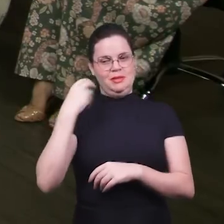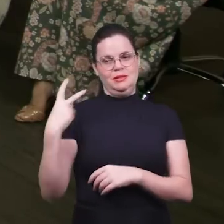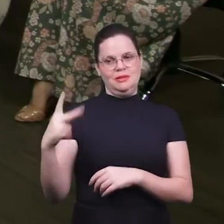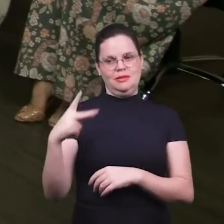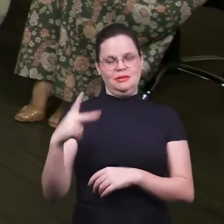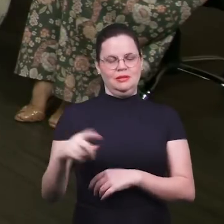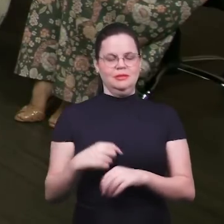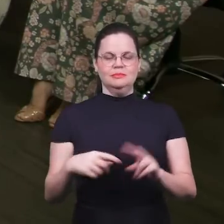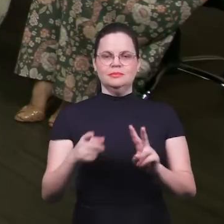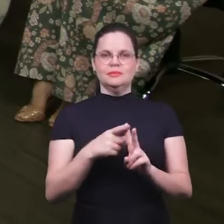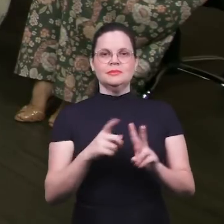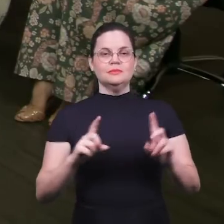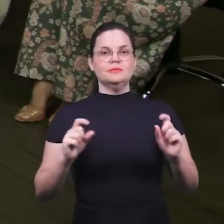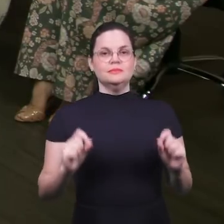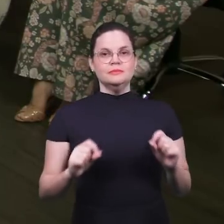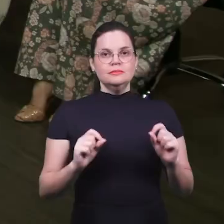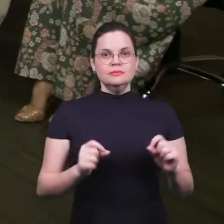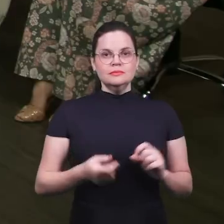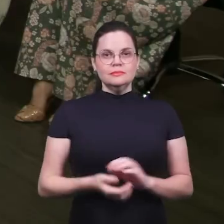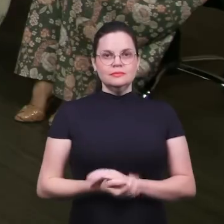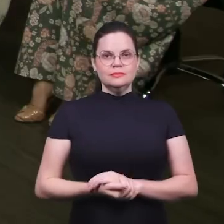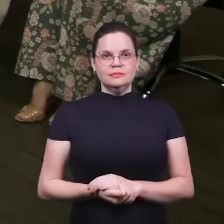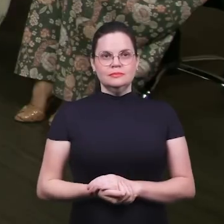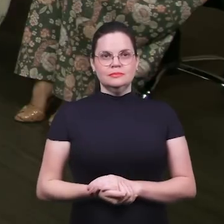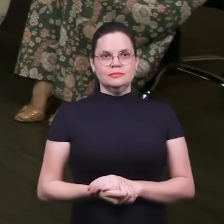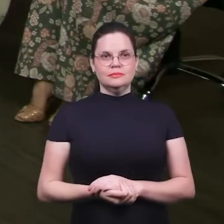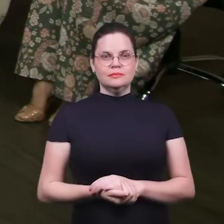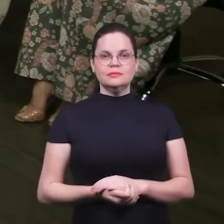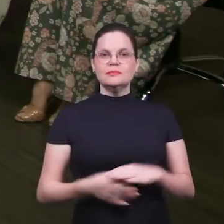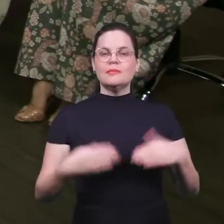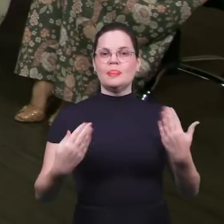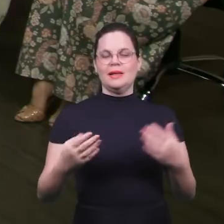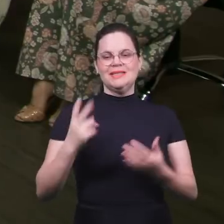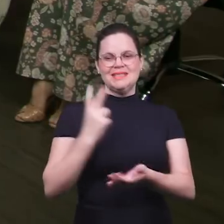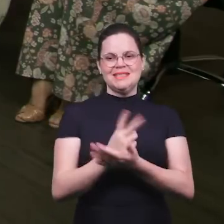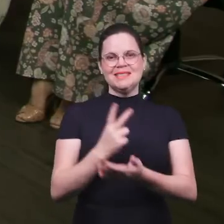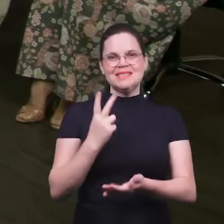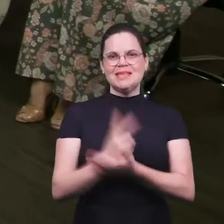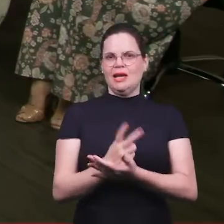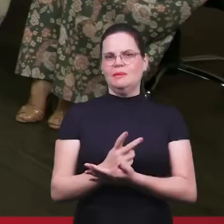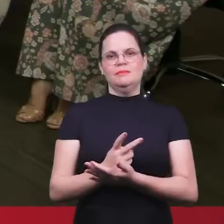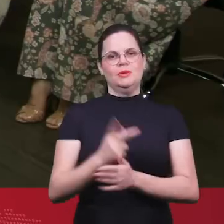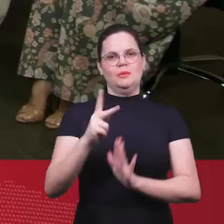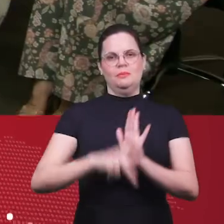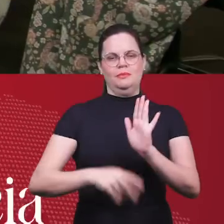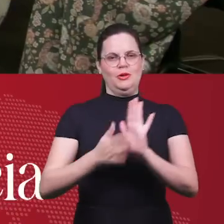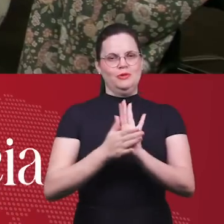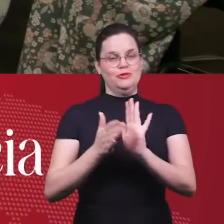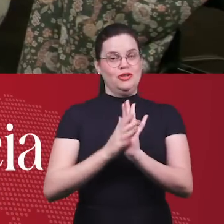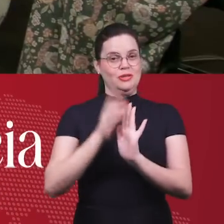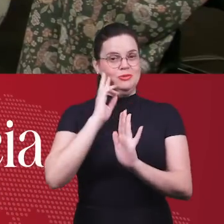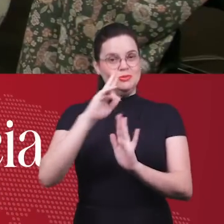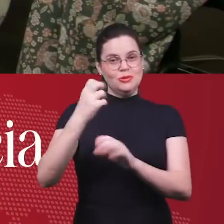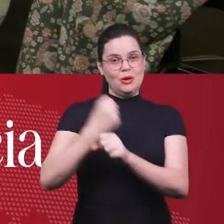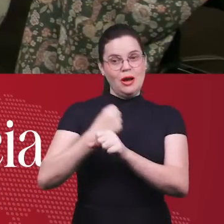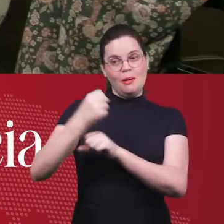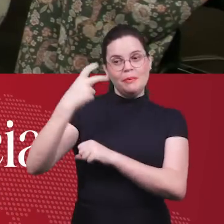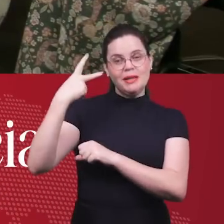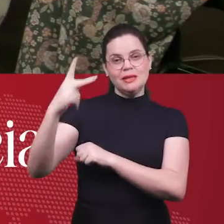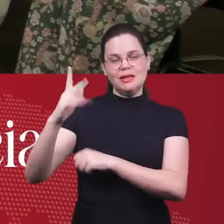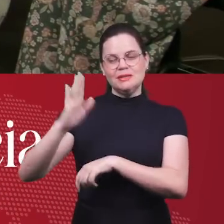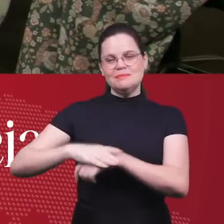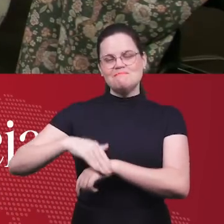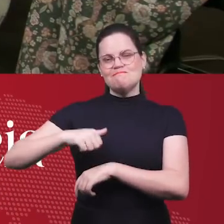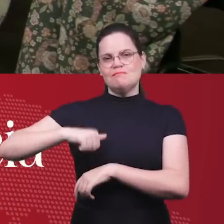claro, é o aspecto de colocar a obra do Senhor como sendo um